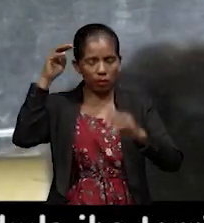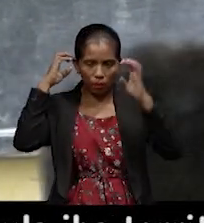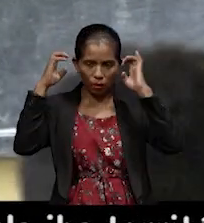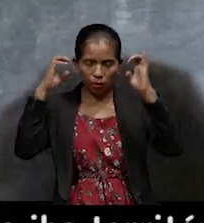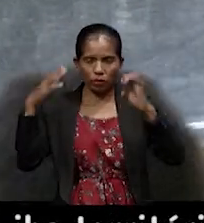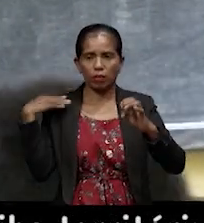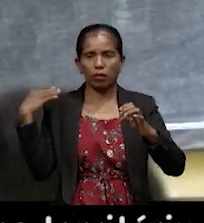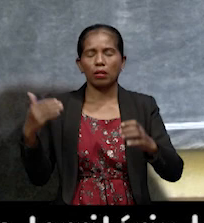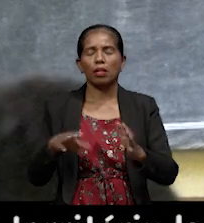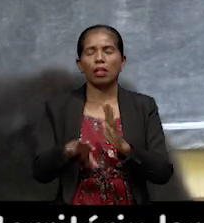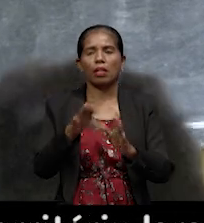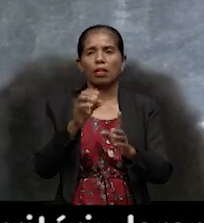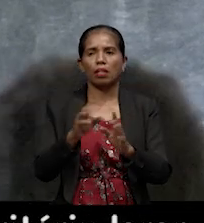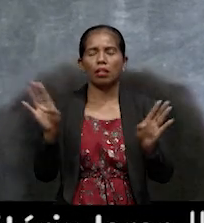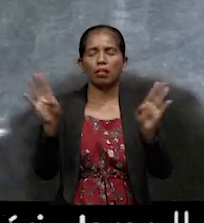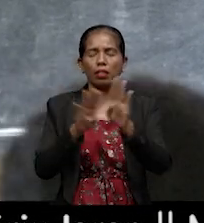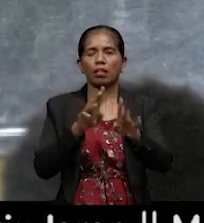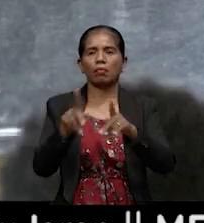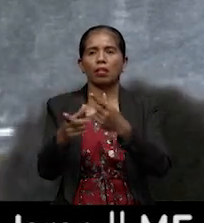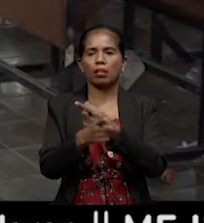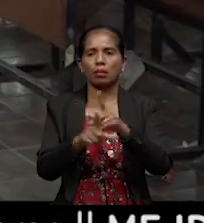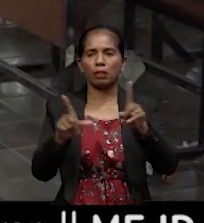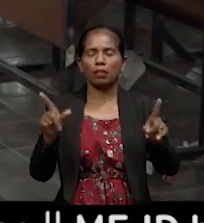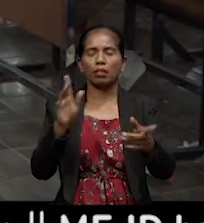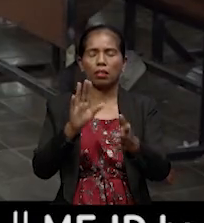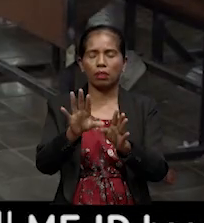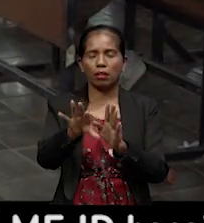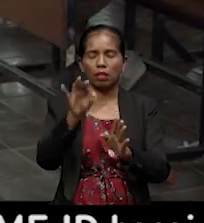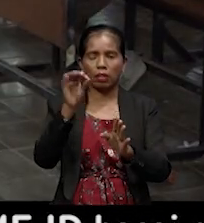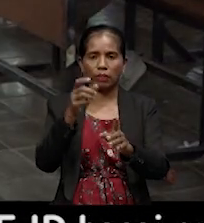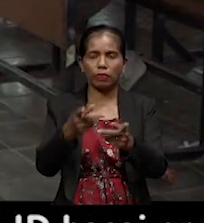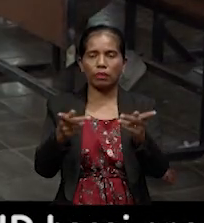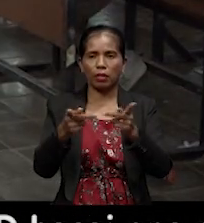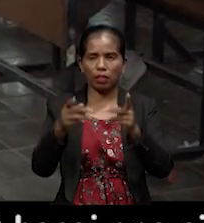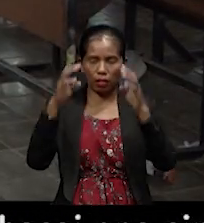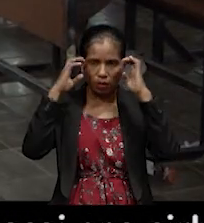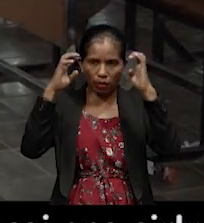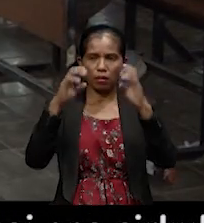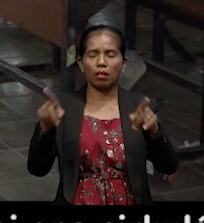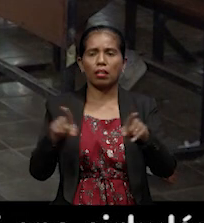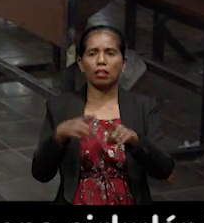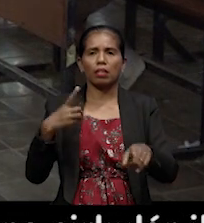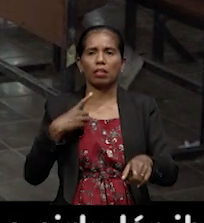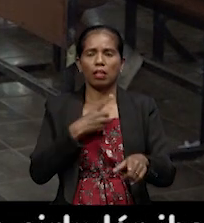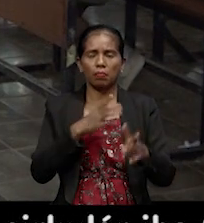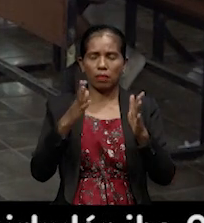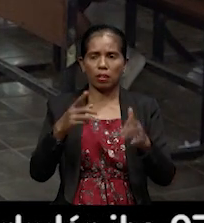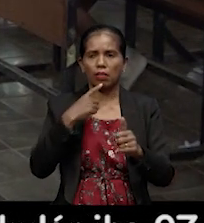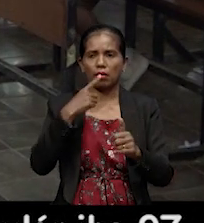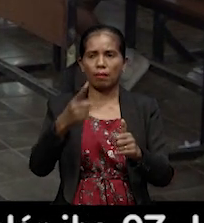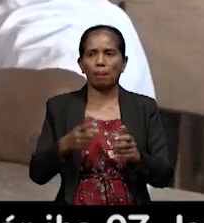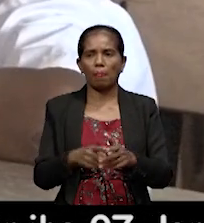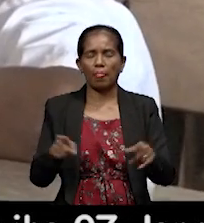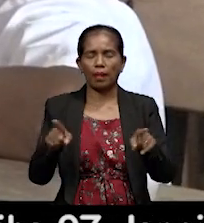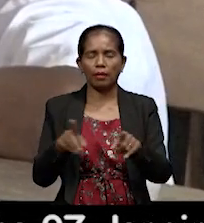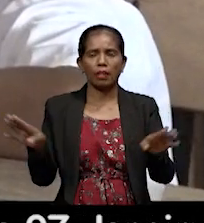Desporto Hassaine taka emane liberdade a tua escolha fat in educação. Hanesan deputado atete ne taka emane